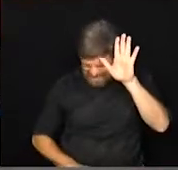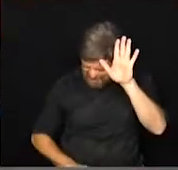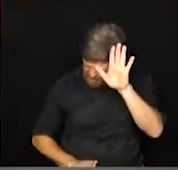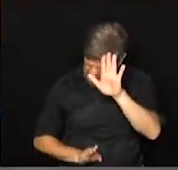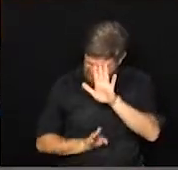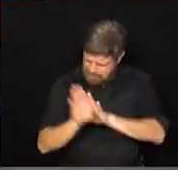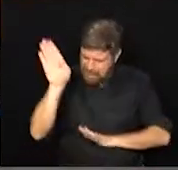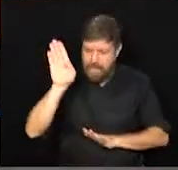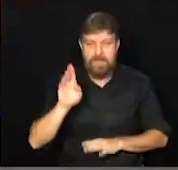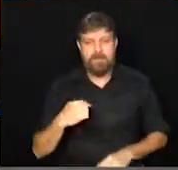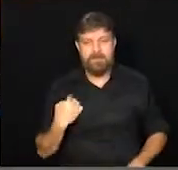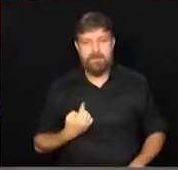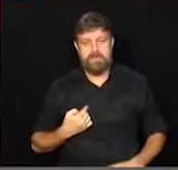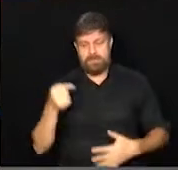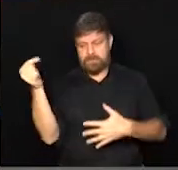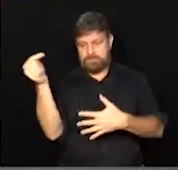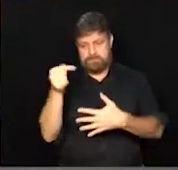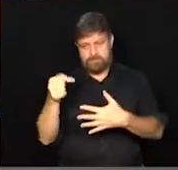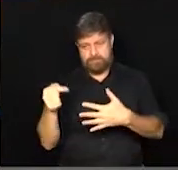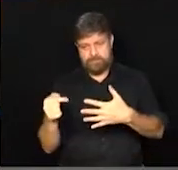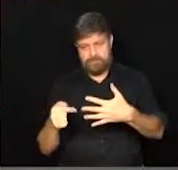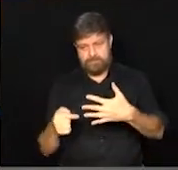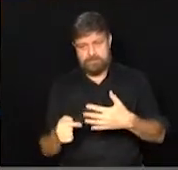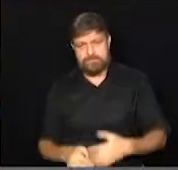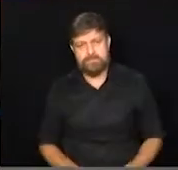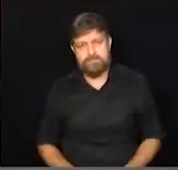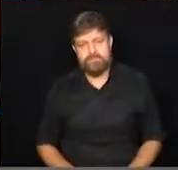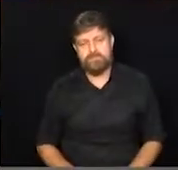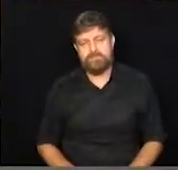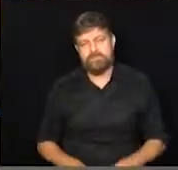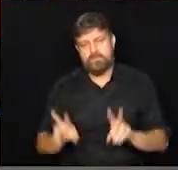vou colocar só alguns pontos aqui sobre,